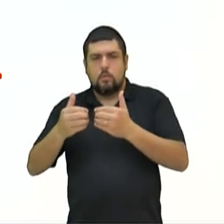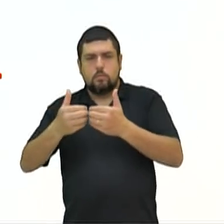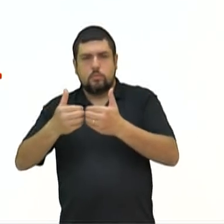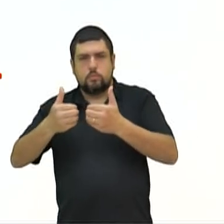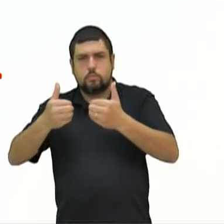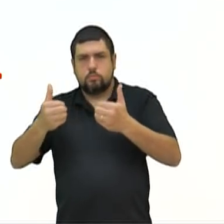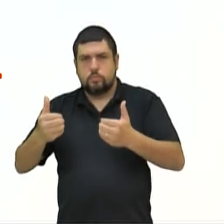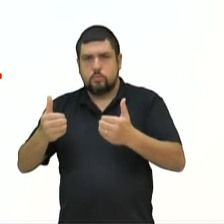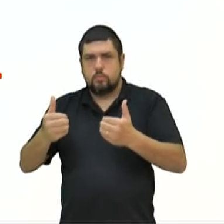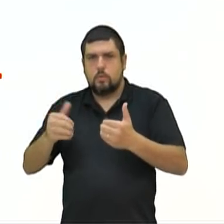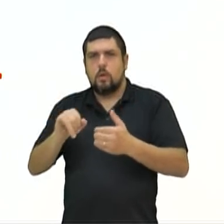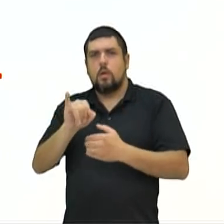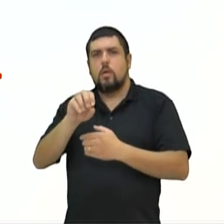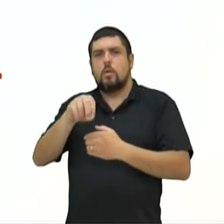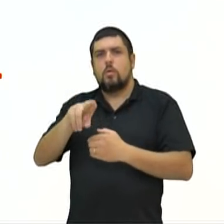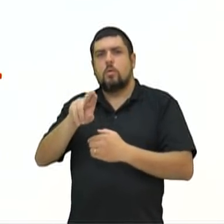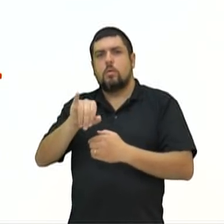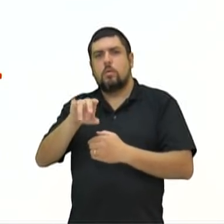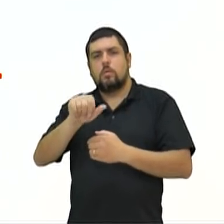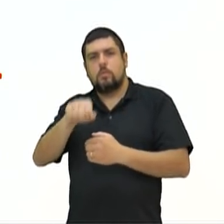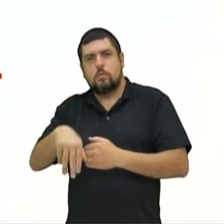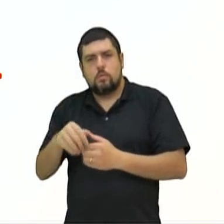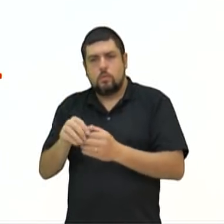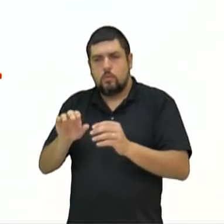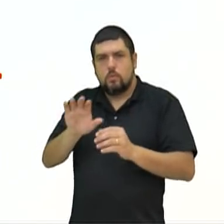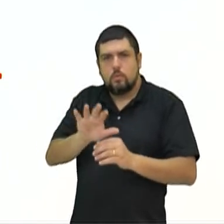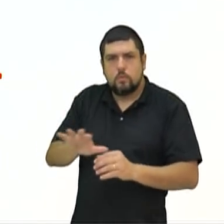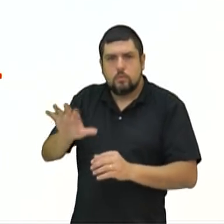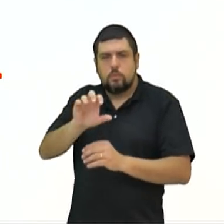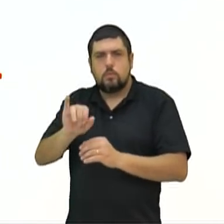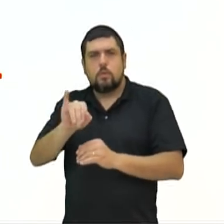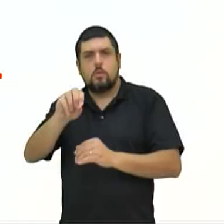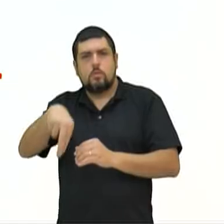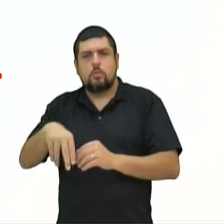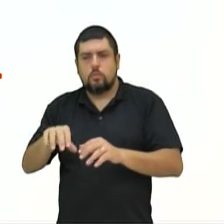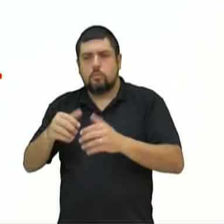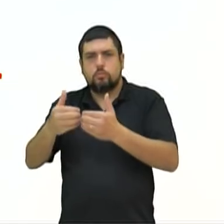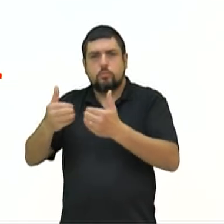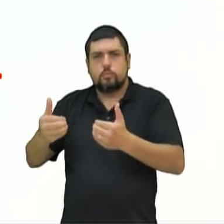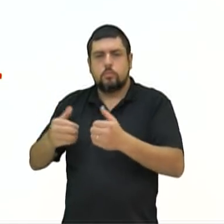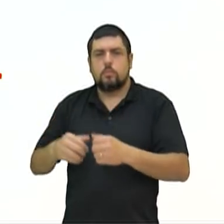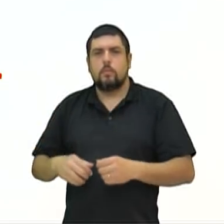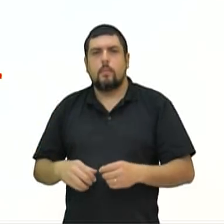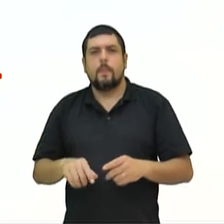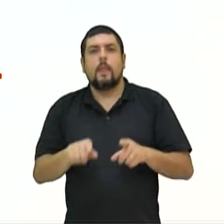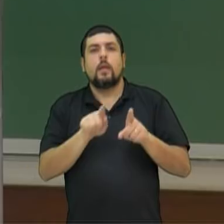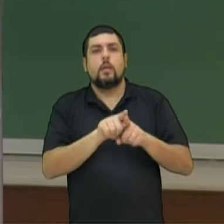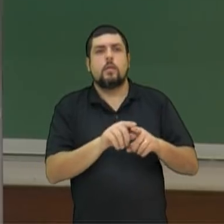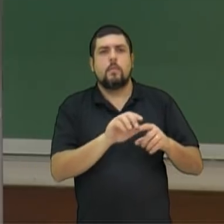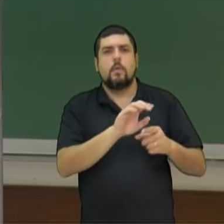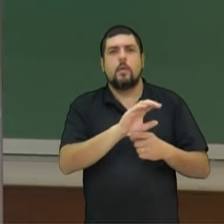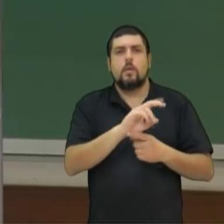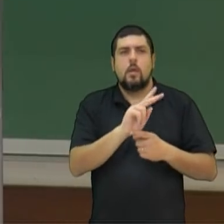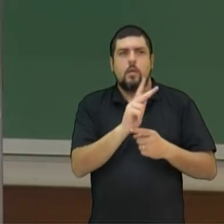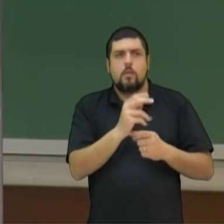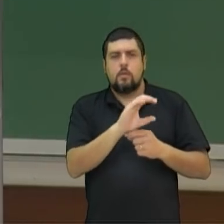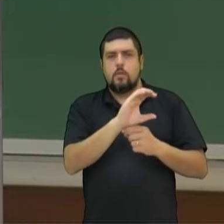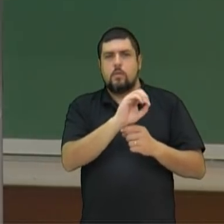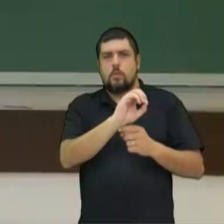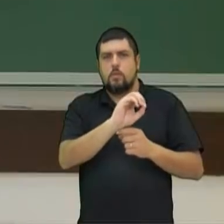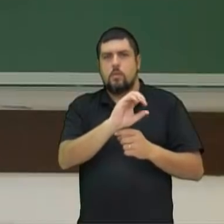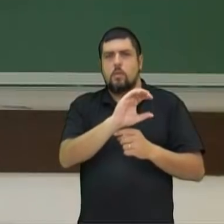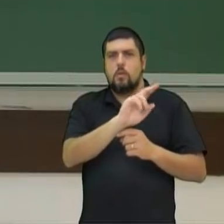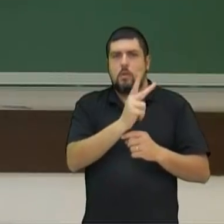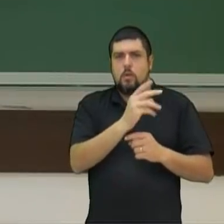hidroxilas ionizam. E dá para completar ainda. Na dissociação do ácido carbônico, que é um ácido